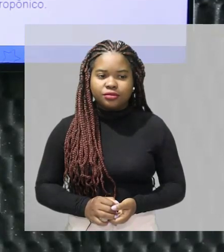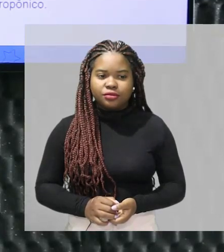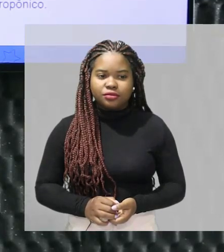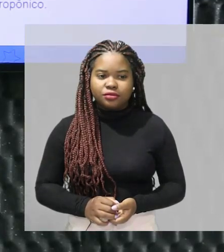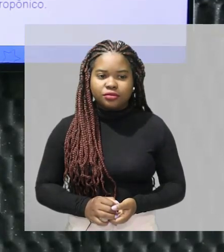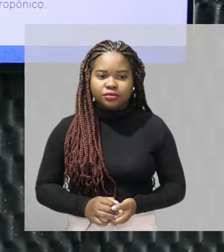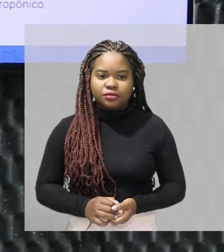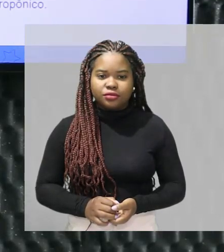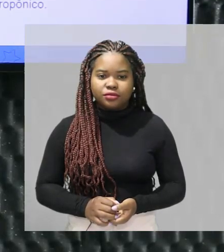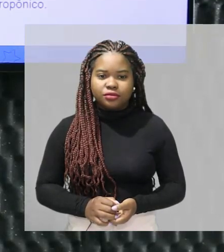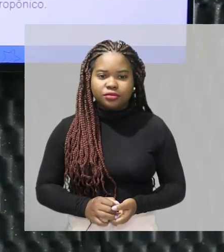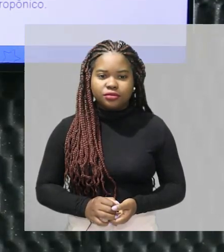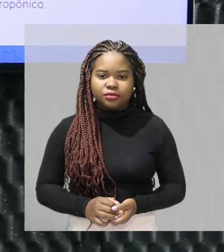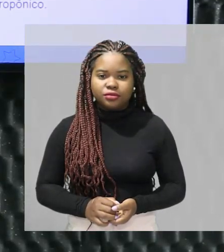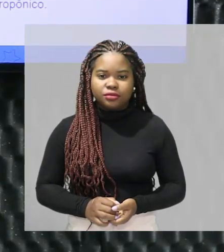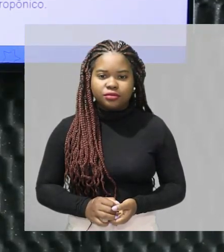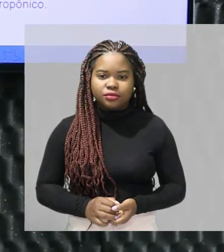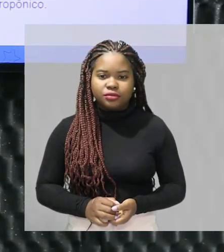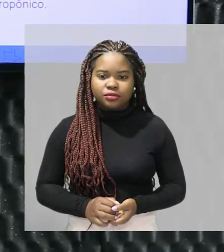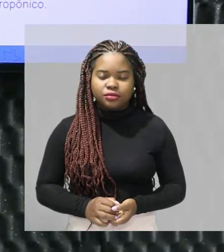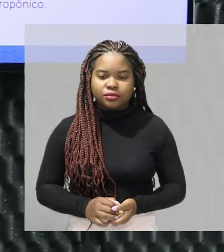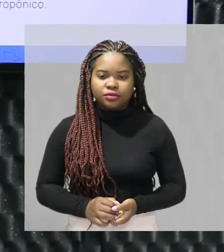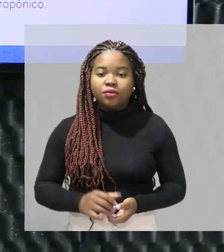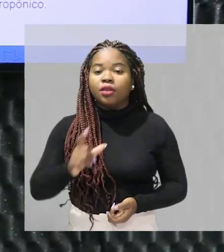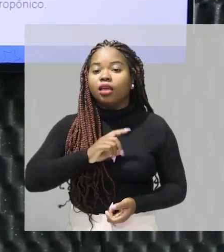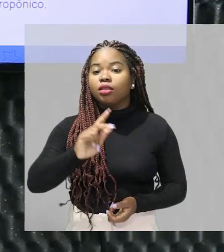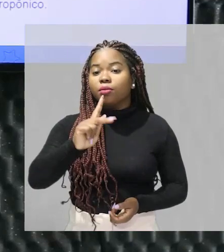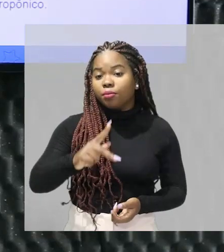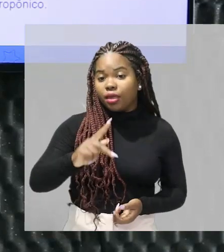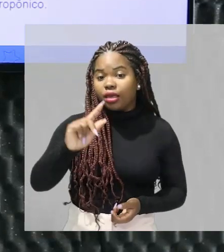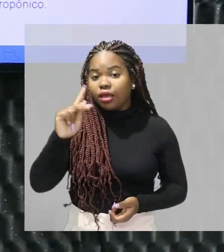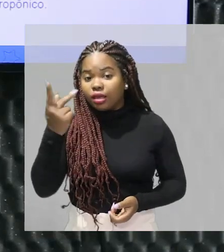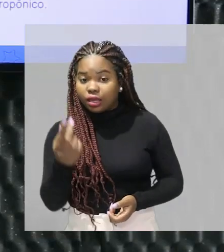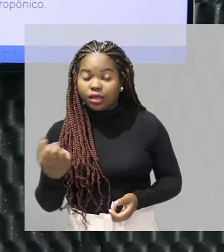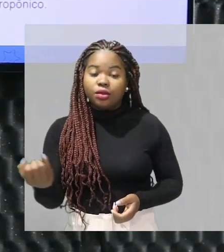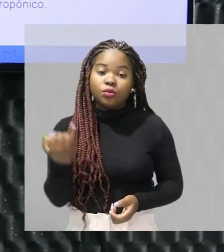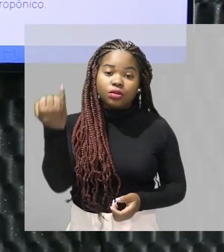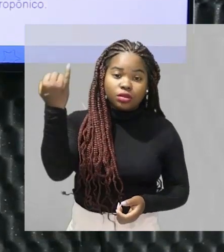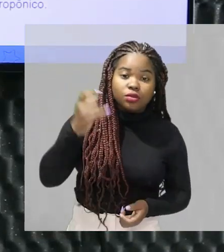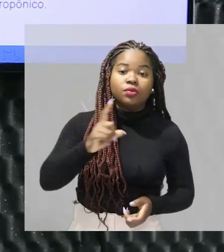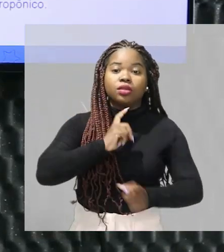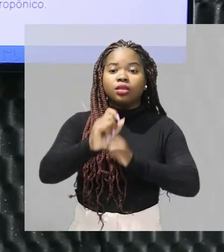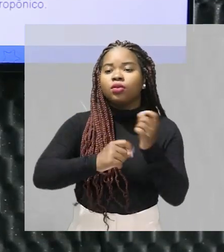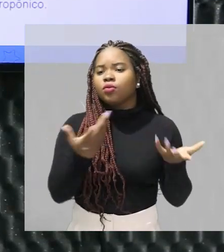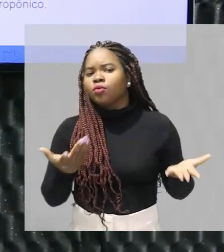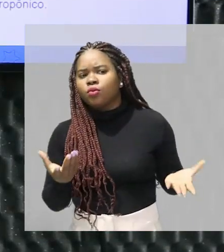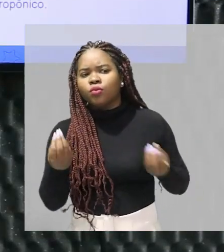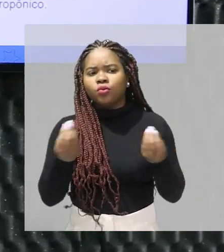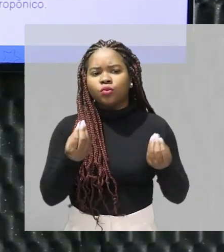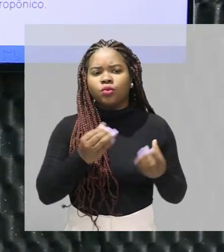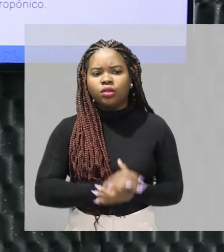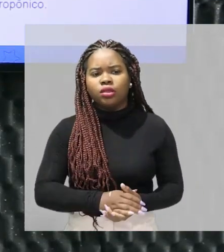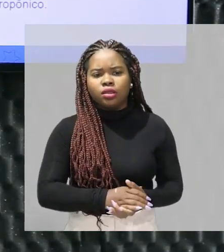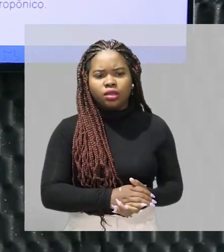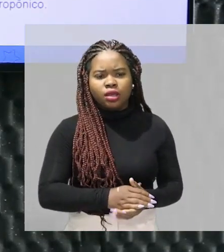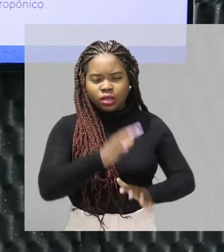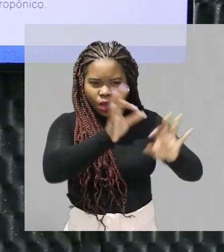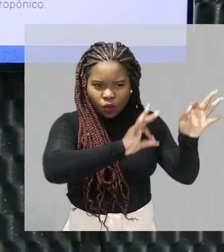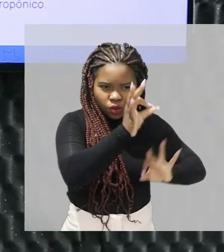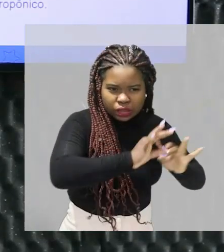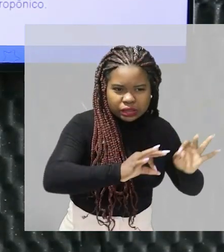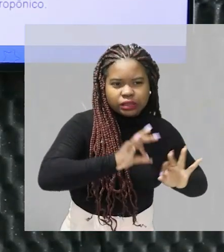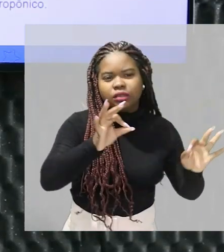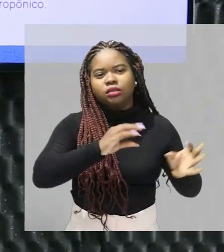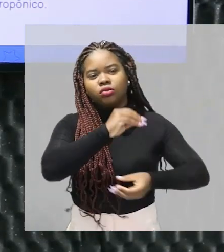um parâmetro de extrema importância, uma vez que afeta a preparação da solução